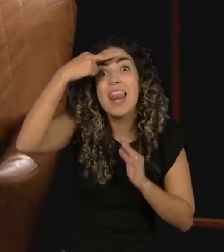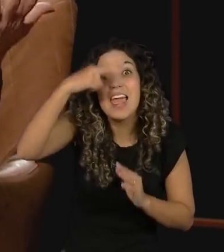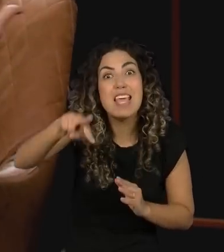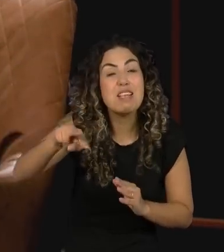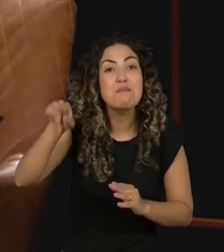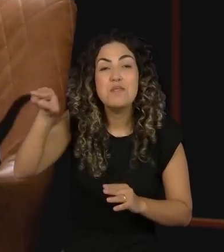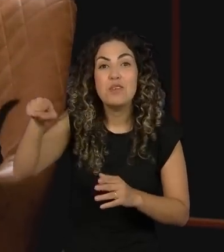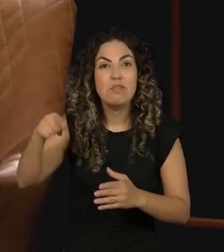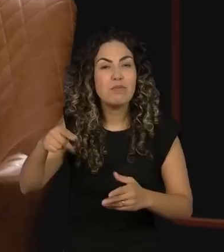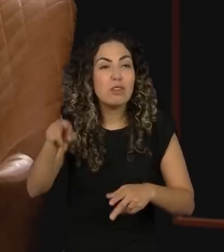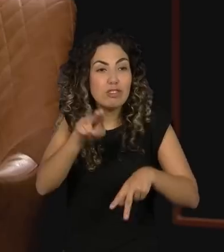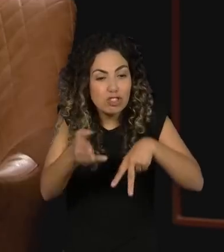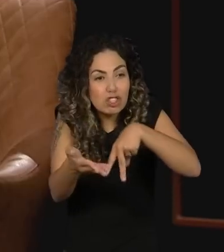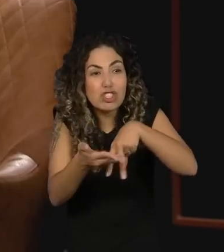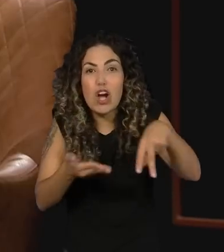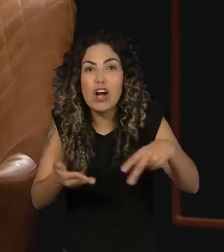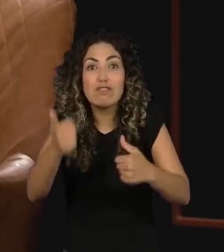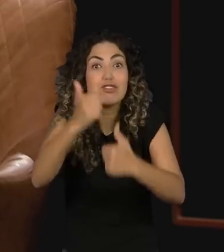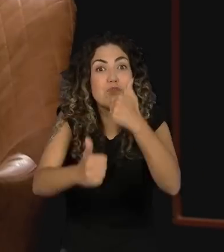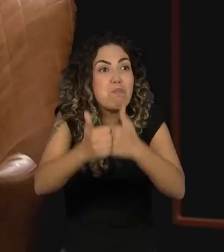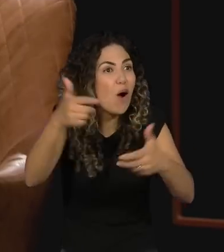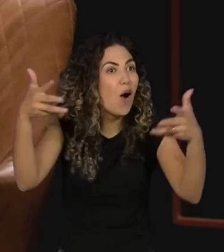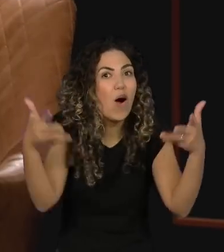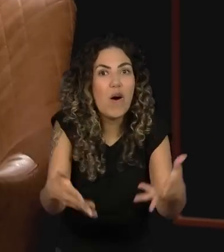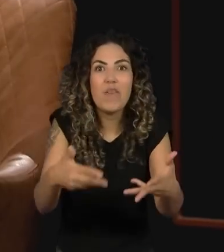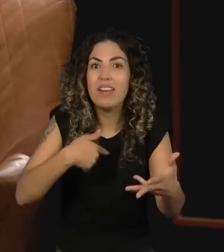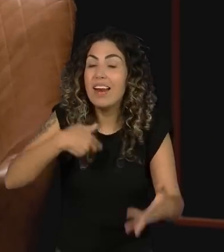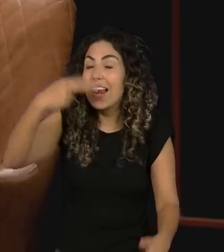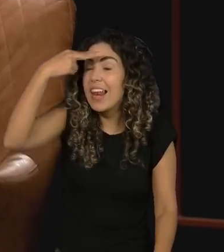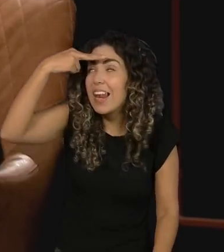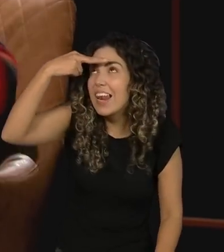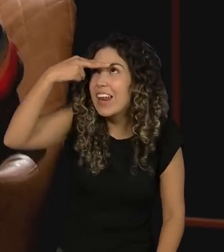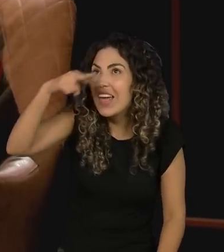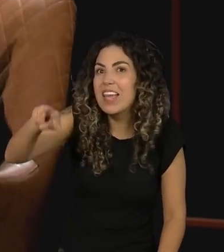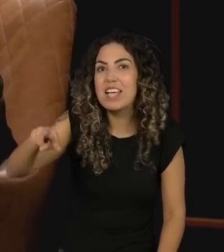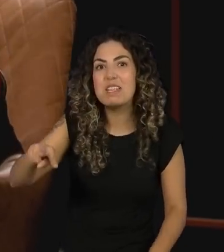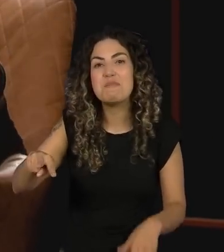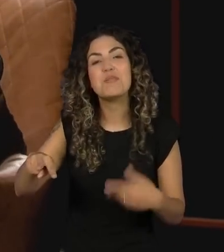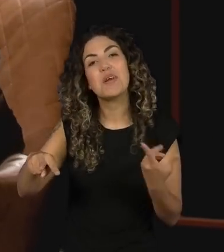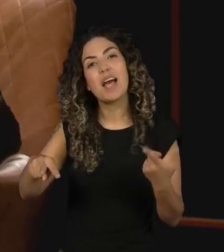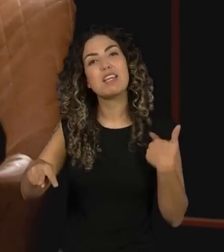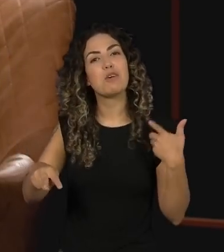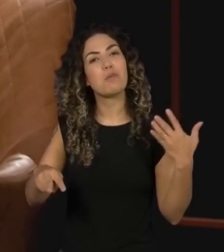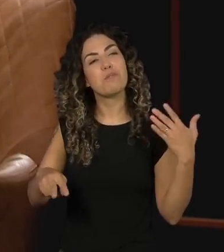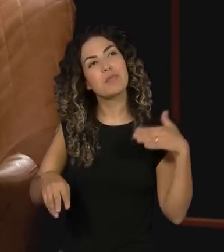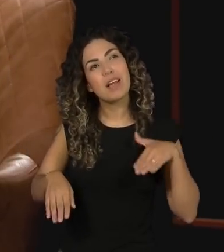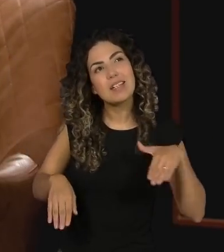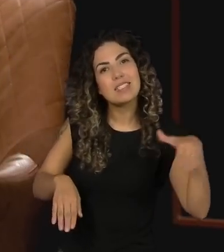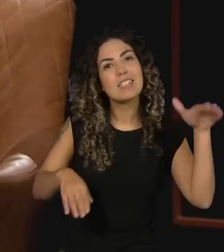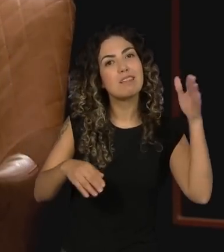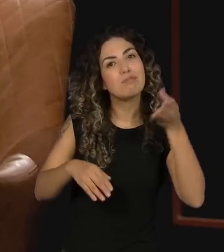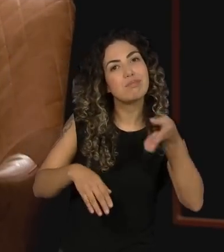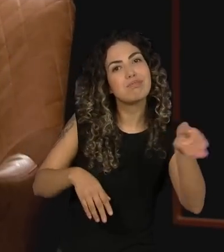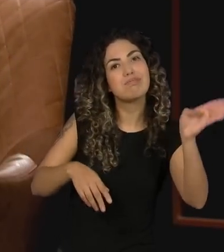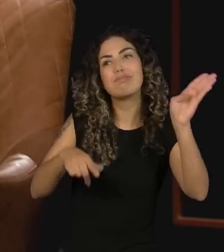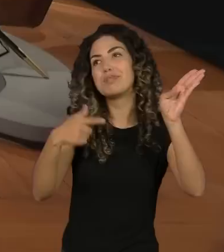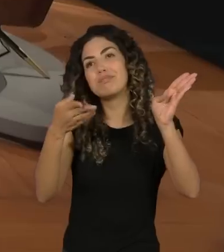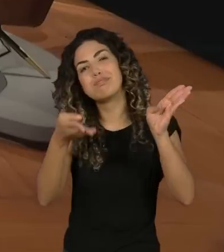de short, sabe? Aí eu fui para o São Vicente, ele seguiu a vida dele, a gente nunca mais se